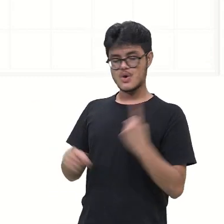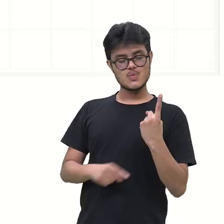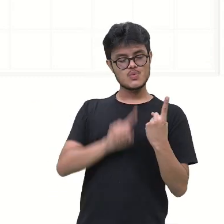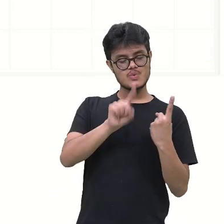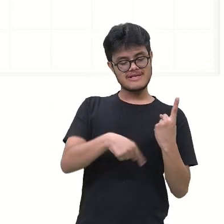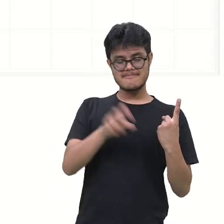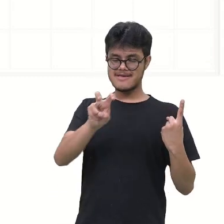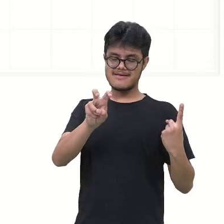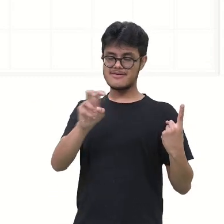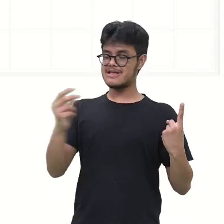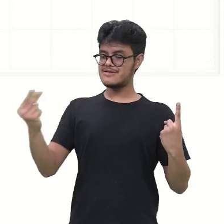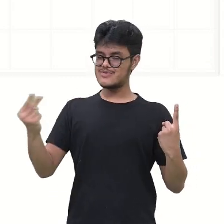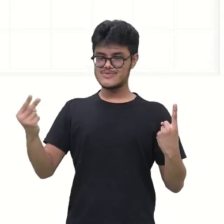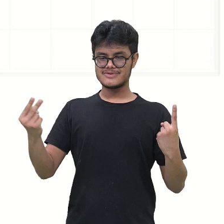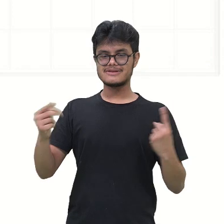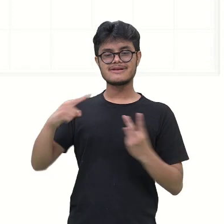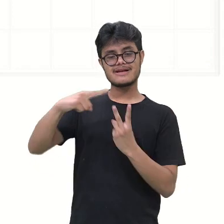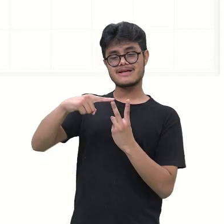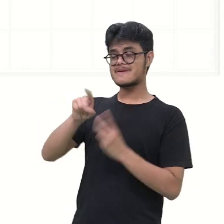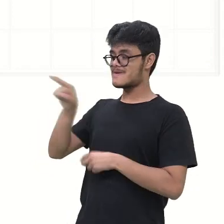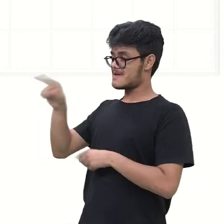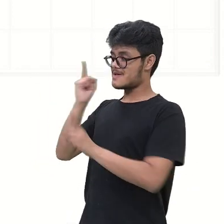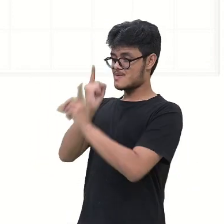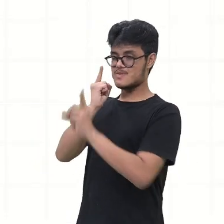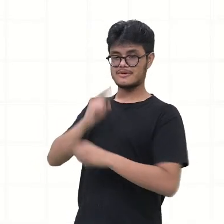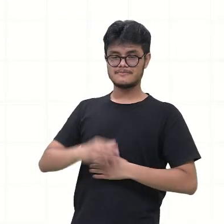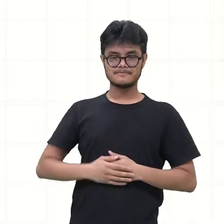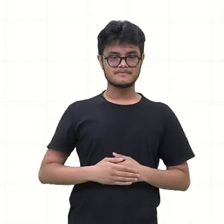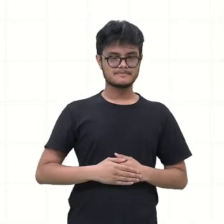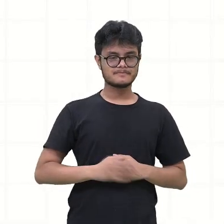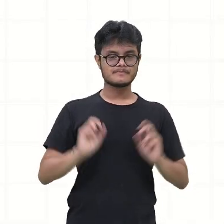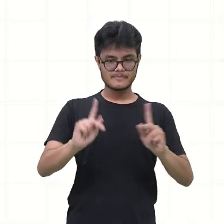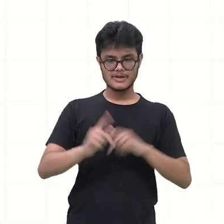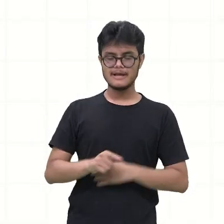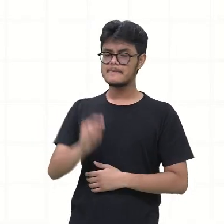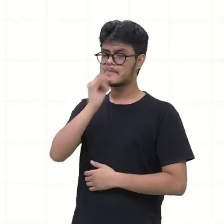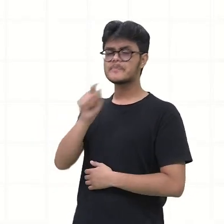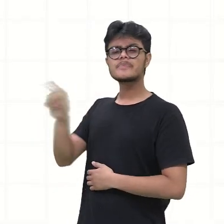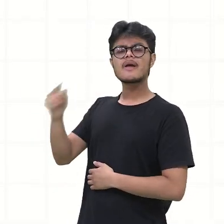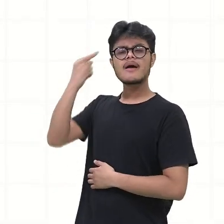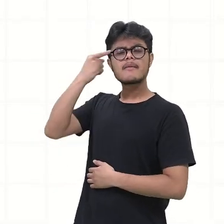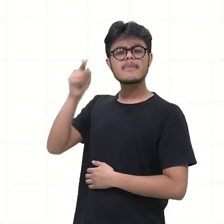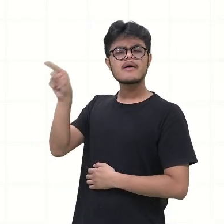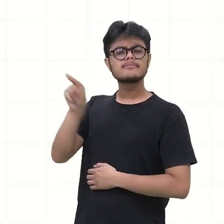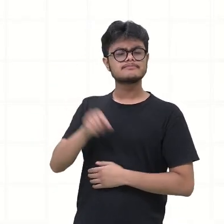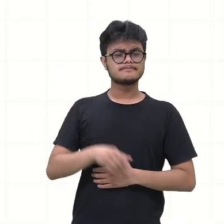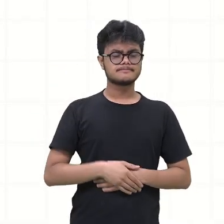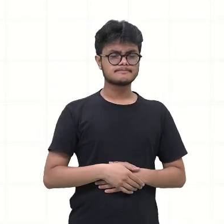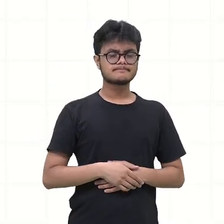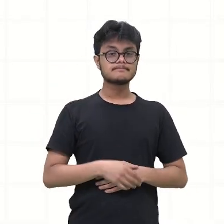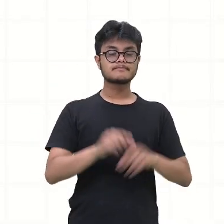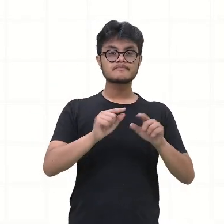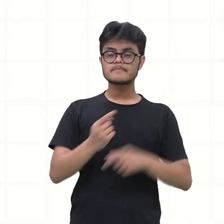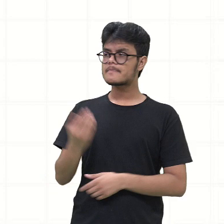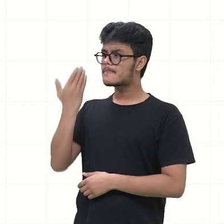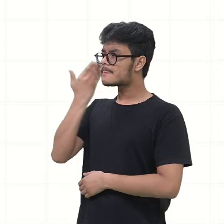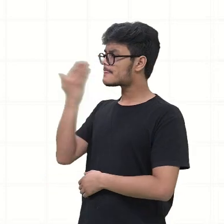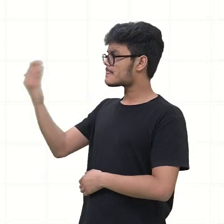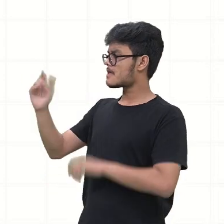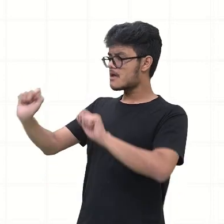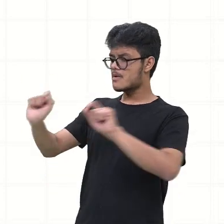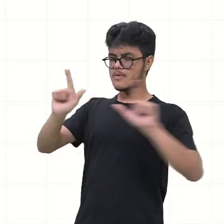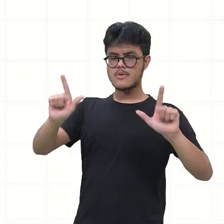Beleza? Tudo bem? Então, vamos seguir aqui com a nossa ideia. A imagem a seguir mostra o ponto